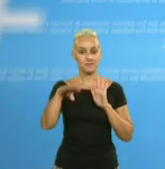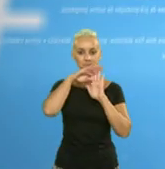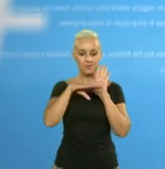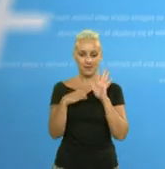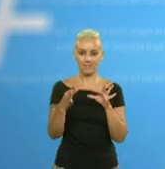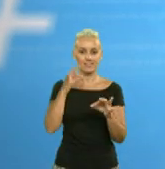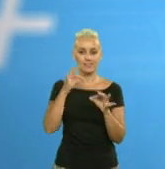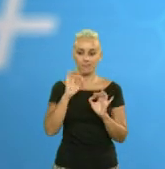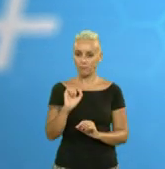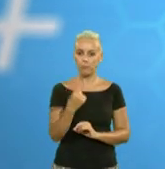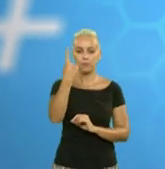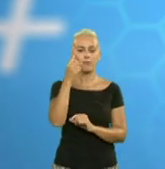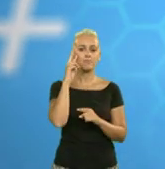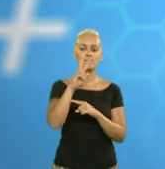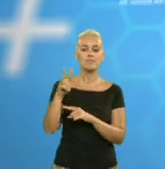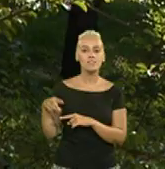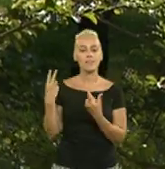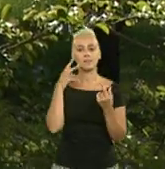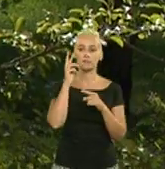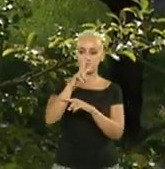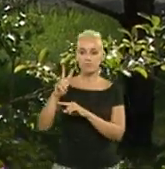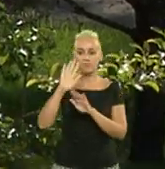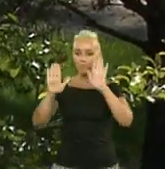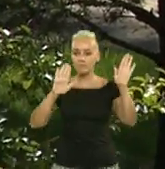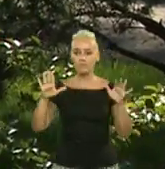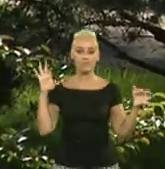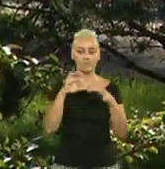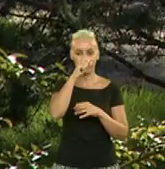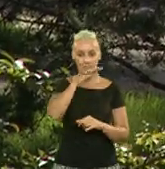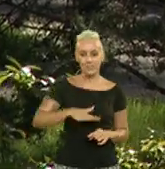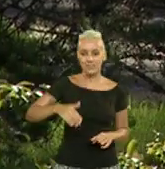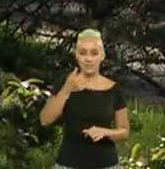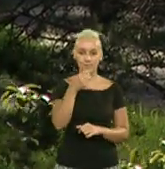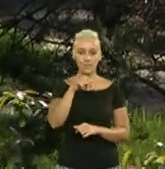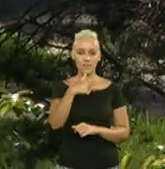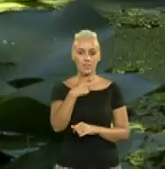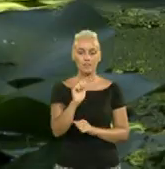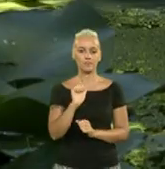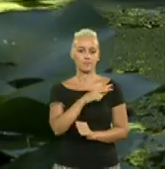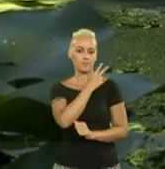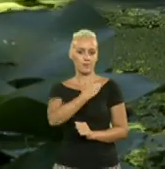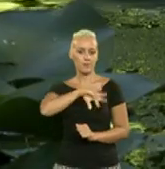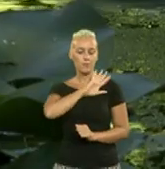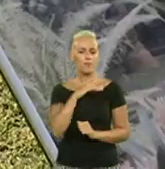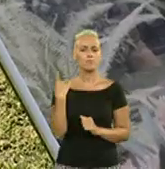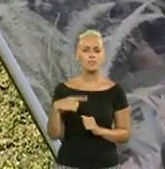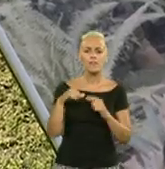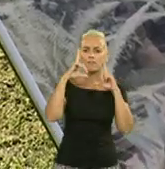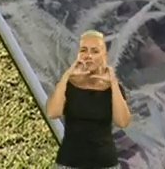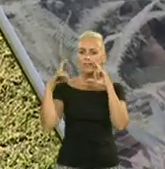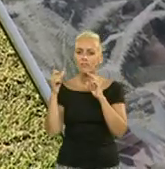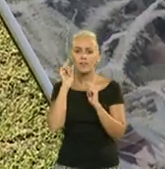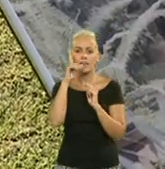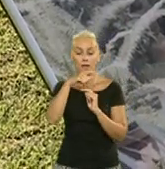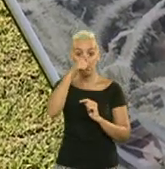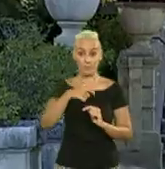No 1º de setembro visitamos Fotossíntese, uma exposição no Jardim Botânico da Universidade de Coimbra, com fotografias